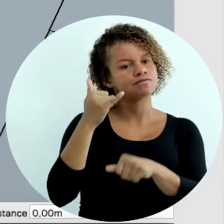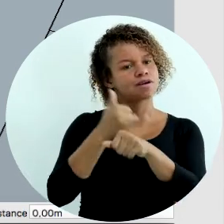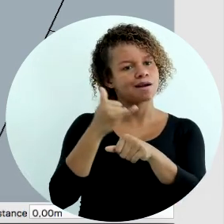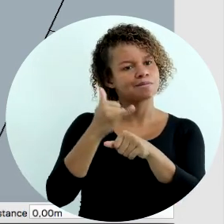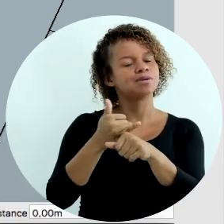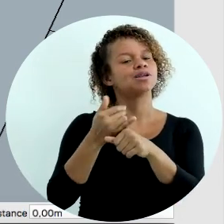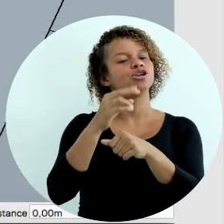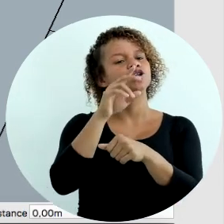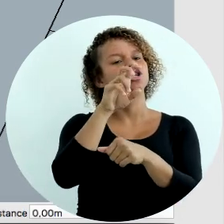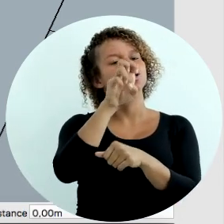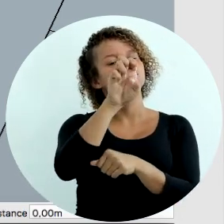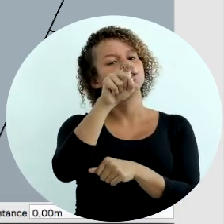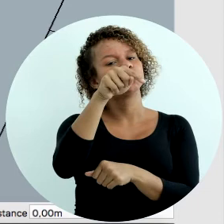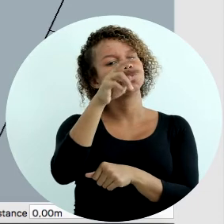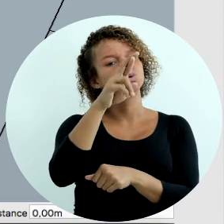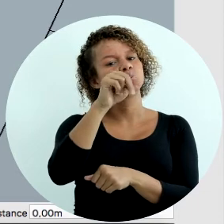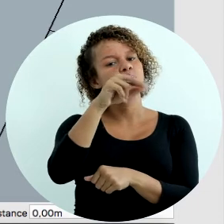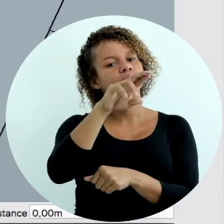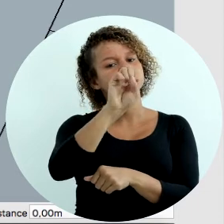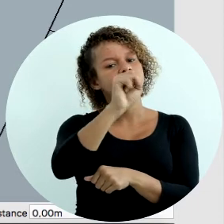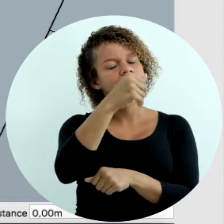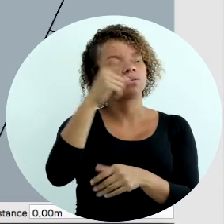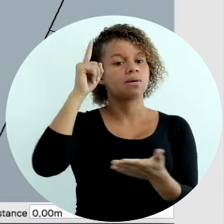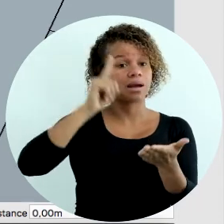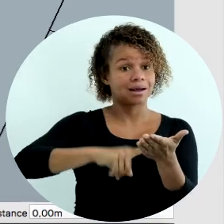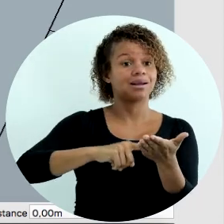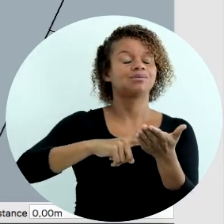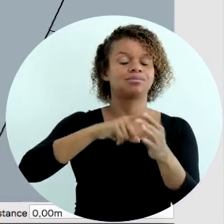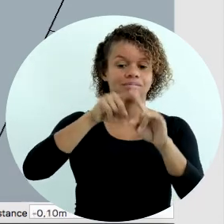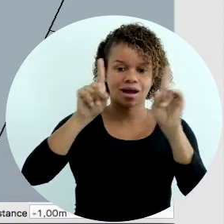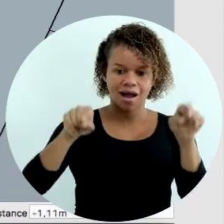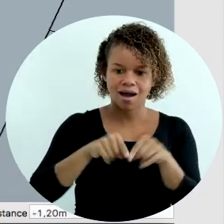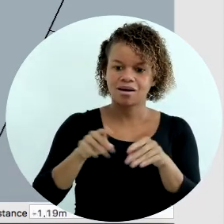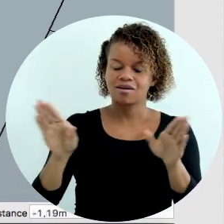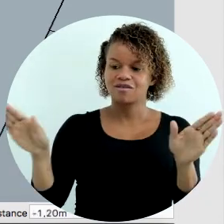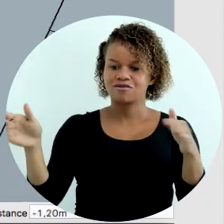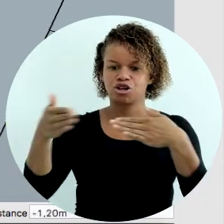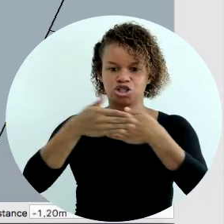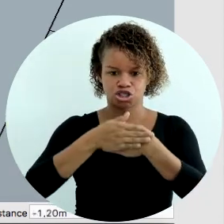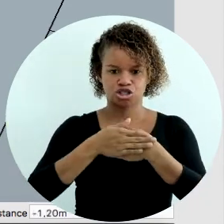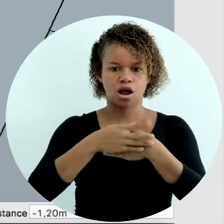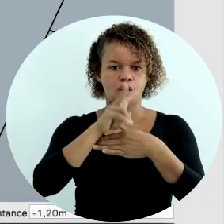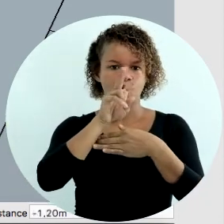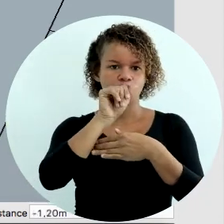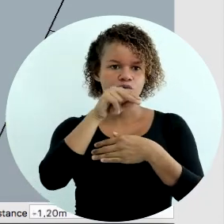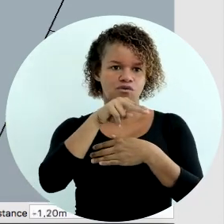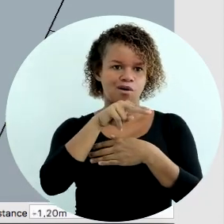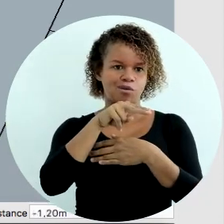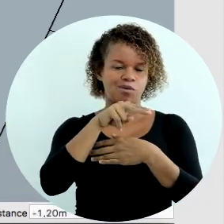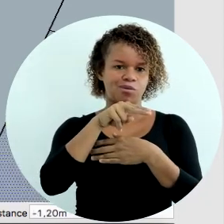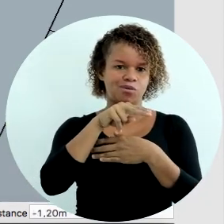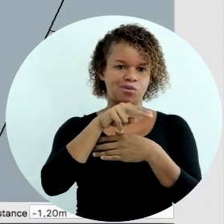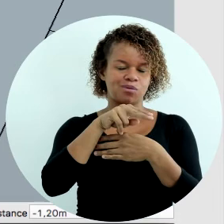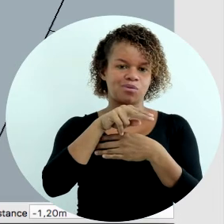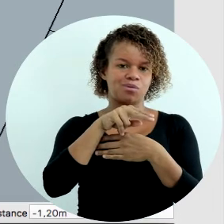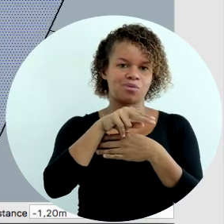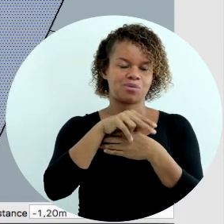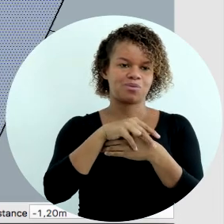e utilizando a ferramenta de extrusão, eu clico sobre a área que vai fechar a janela, o vão.